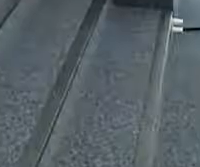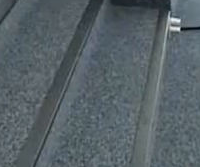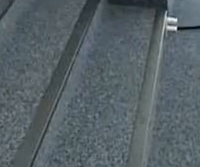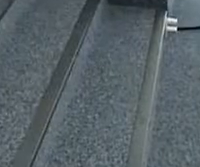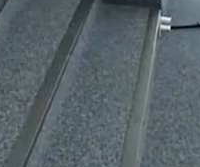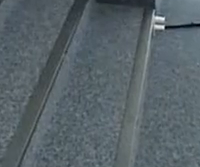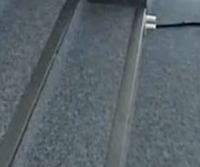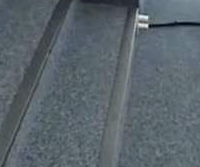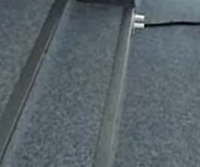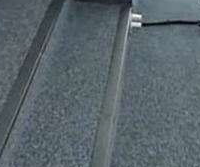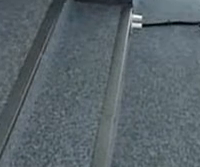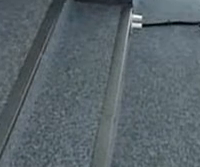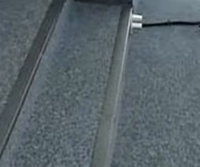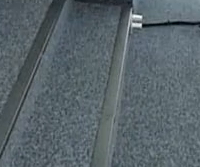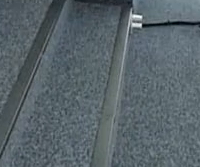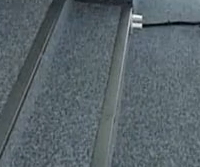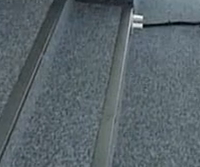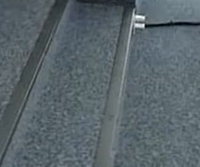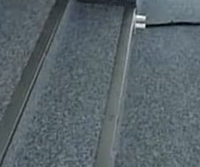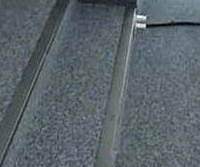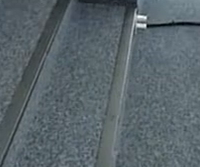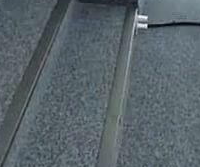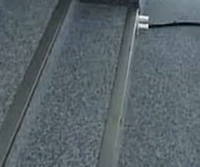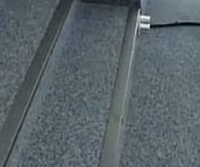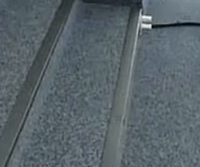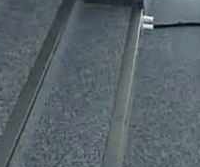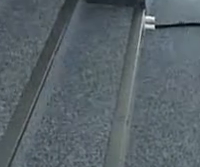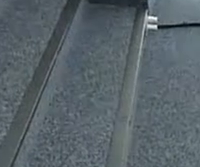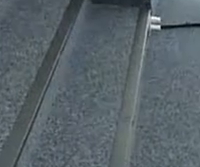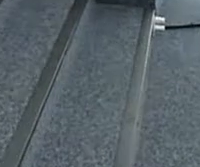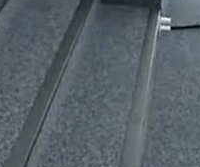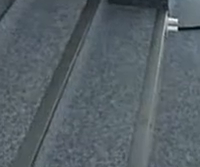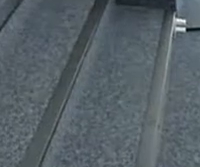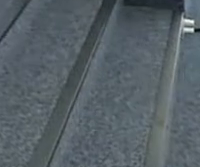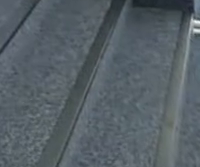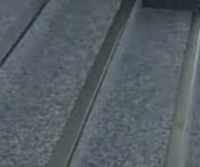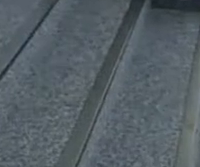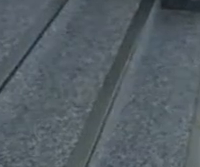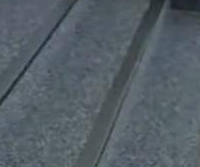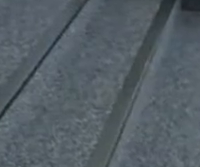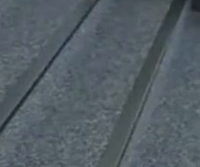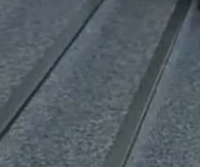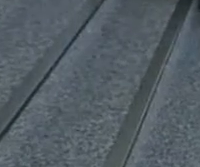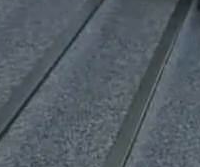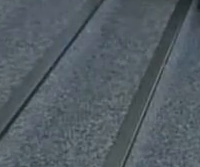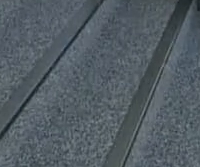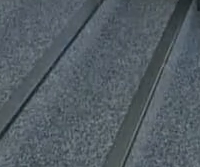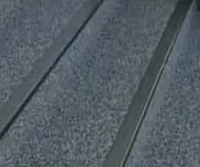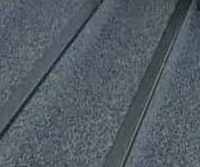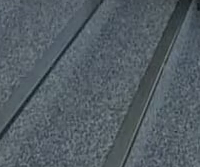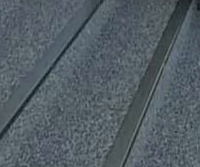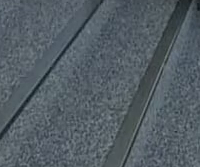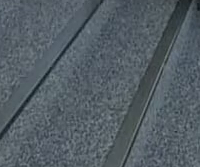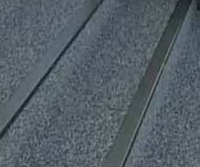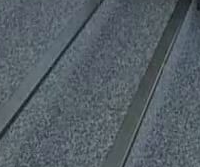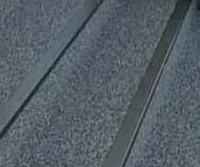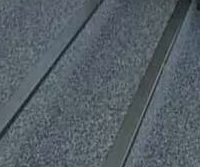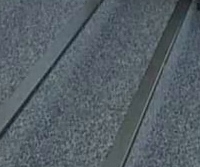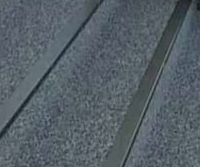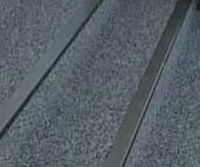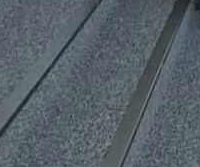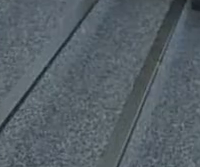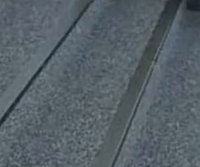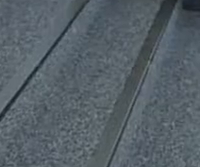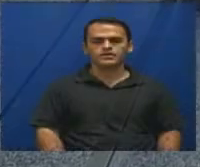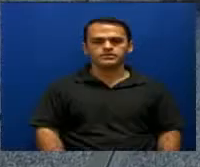Voto sim. João, o voto sim. Vereador, Vereadora Cíntia, voto sim. Presidente da